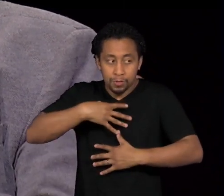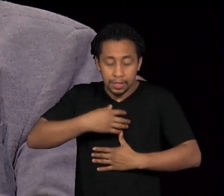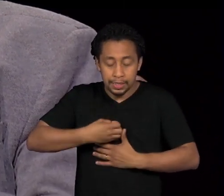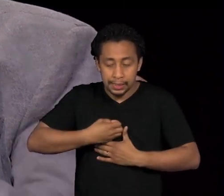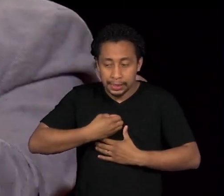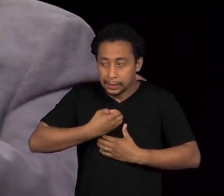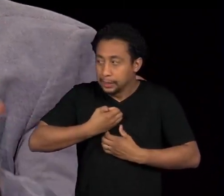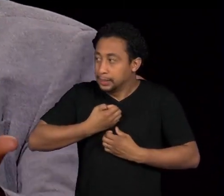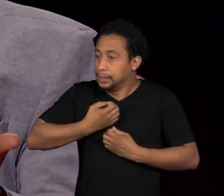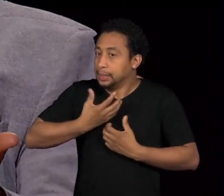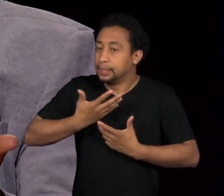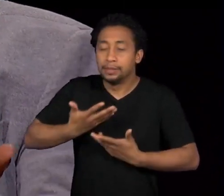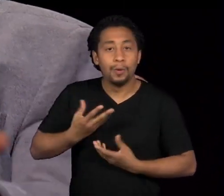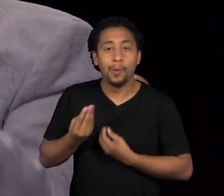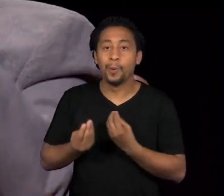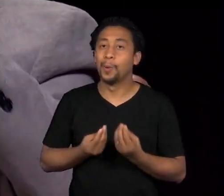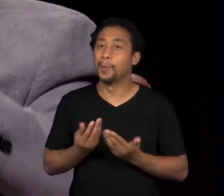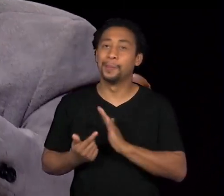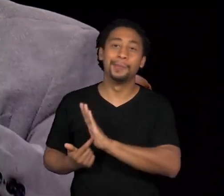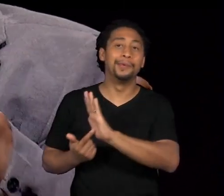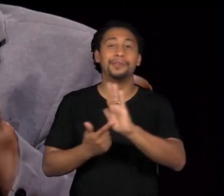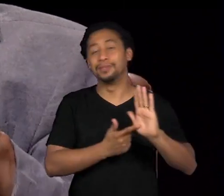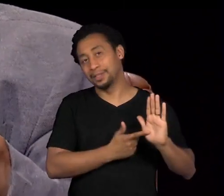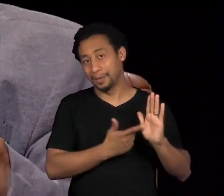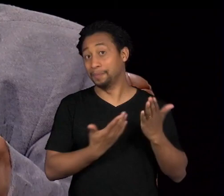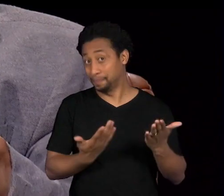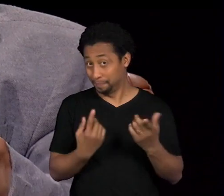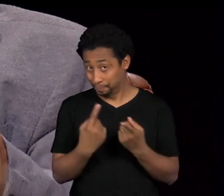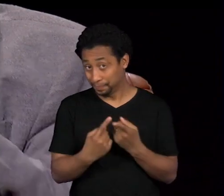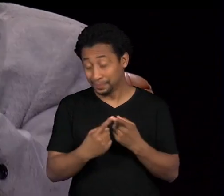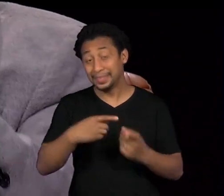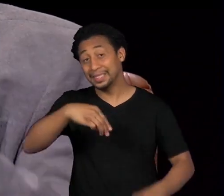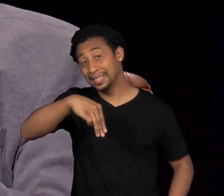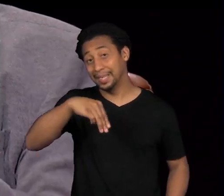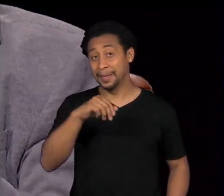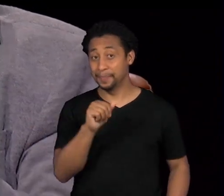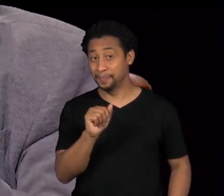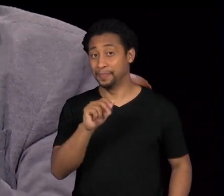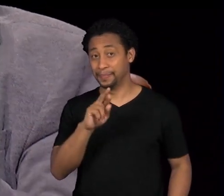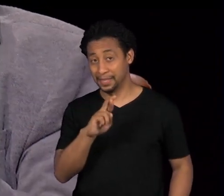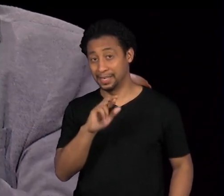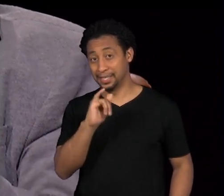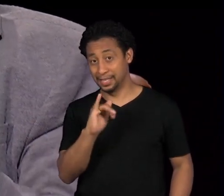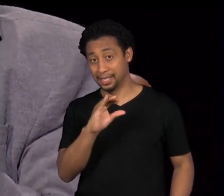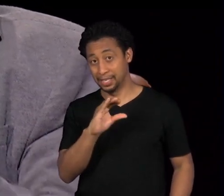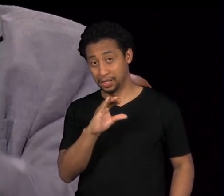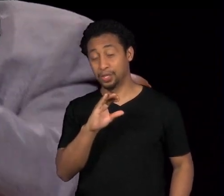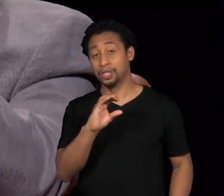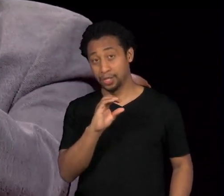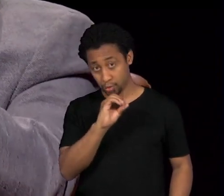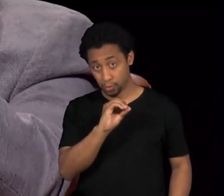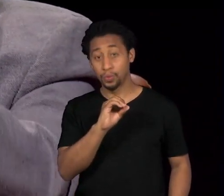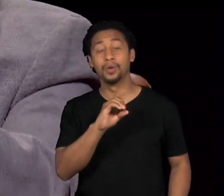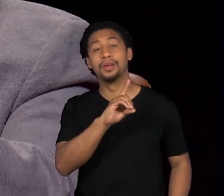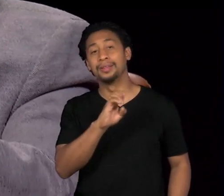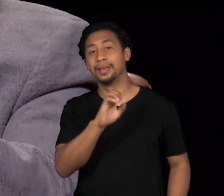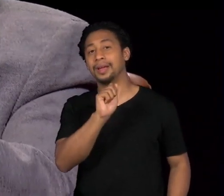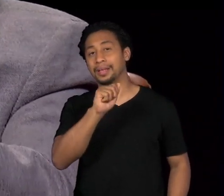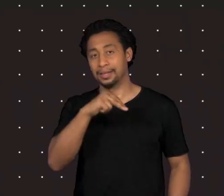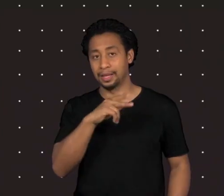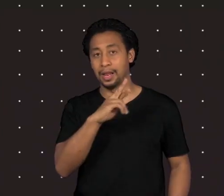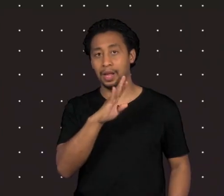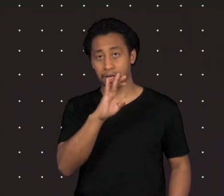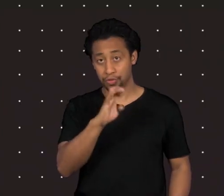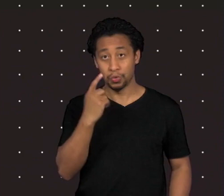essa questões como essa que Mário de Andrade por exemplo respondeu no campo da música Quando ele escreve aquele Liv aspectos da